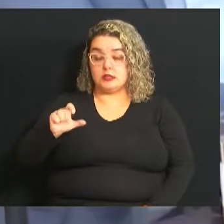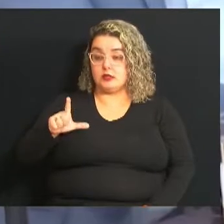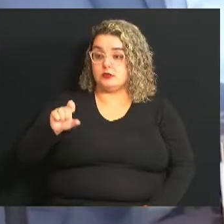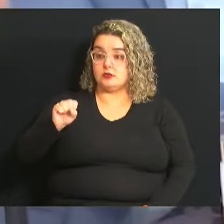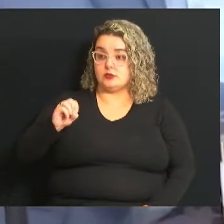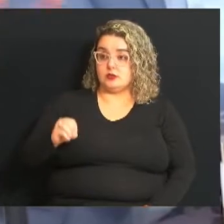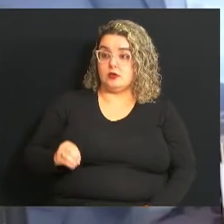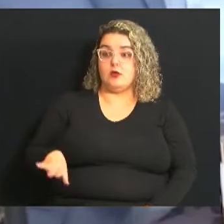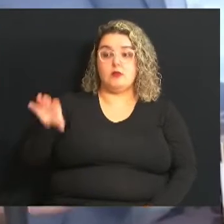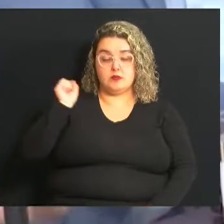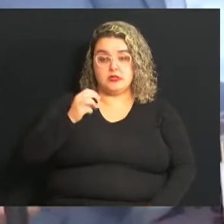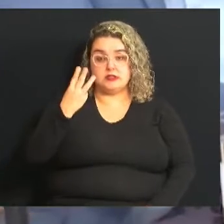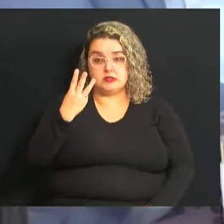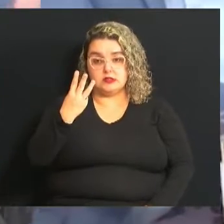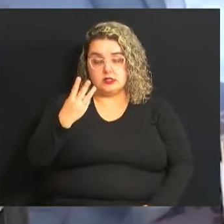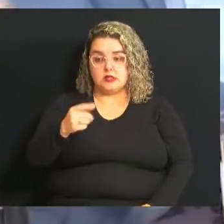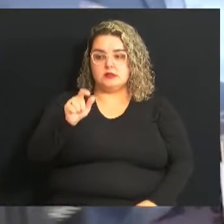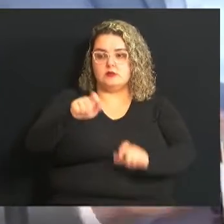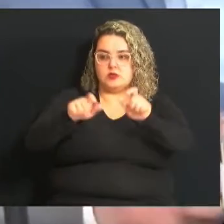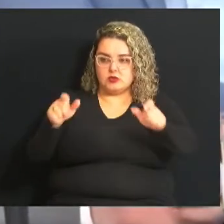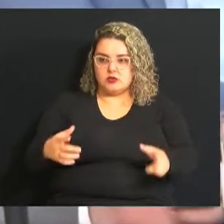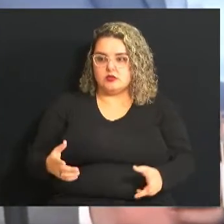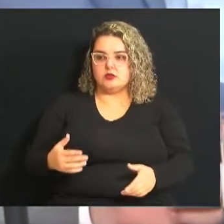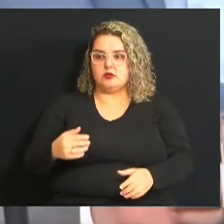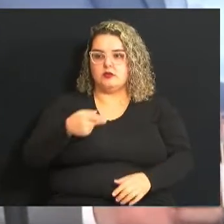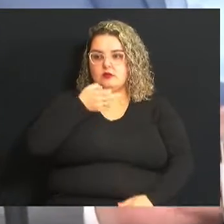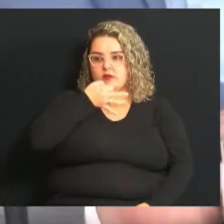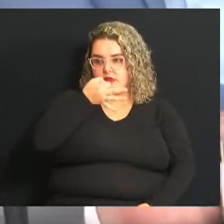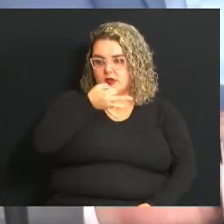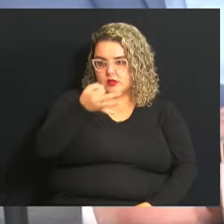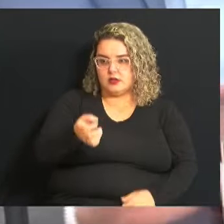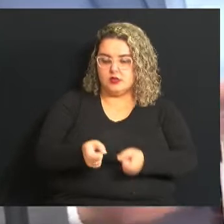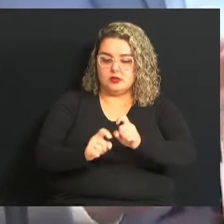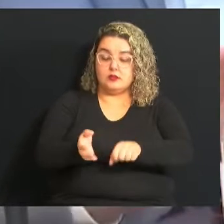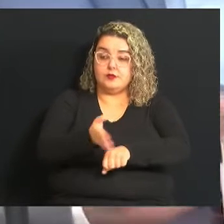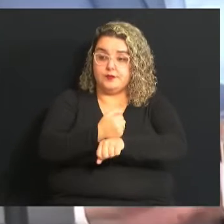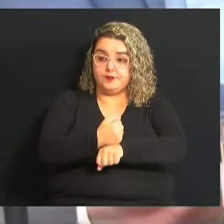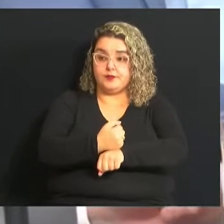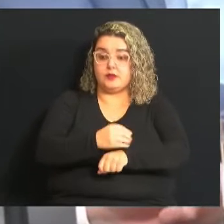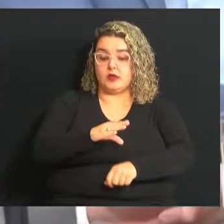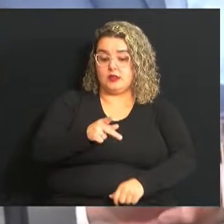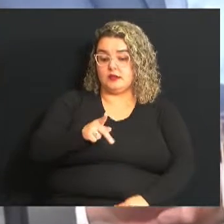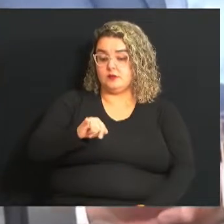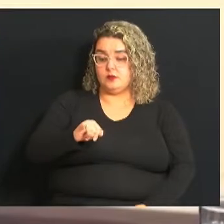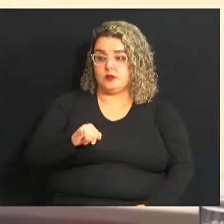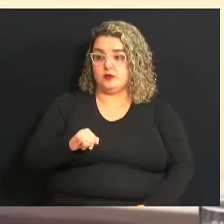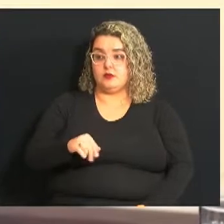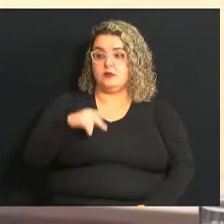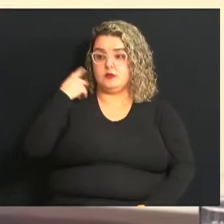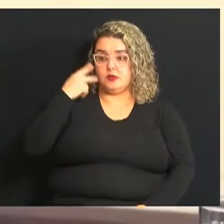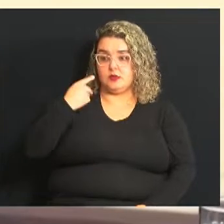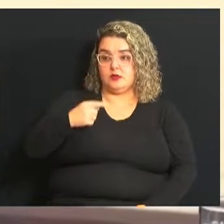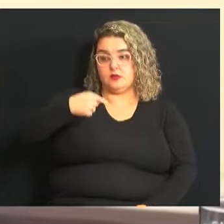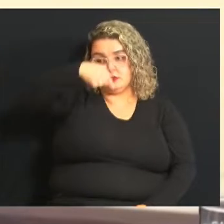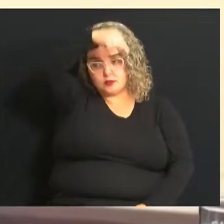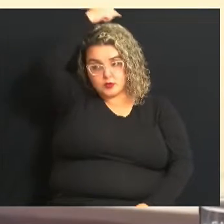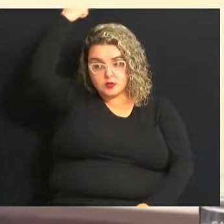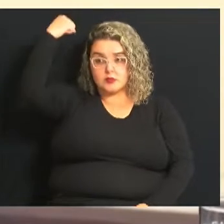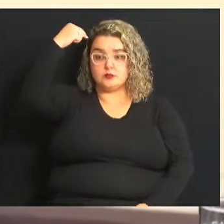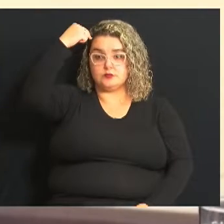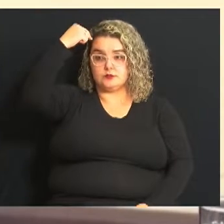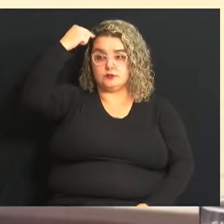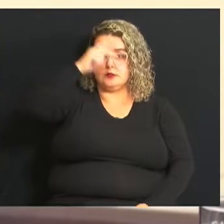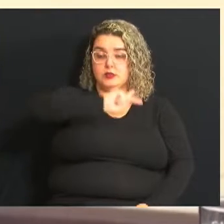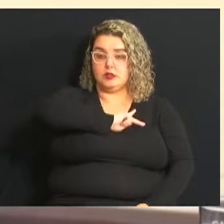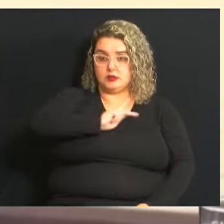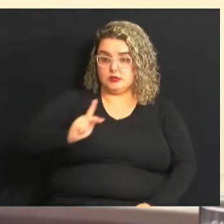pessoas citadas durante as reuniões anteriores. A CPI, que é composta pelos vereadores Paulo Gaspar, presidente